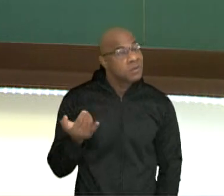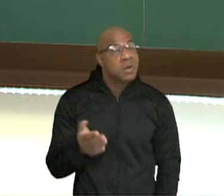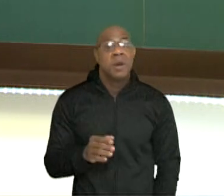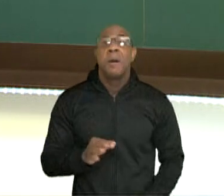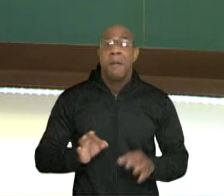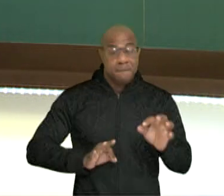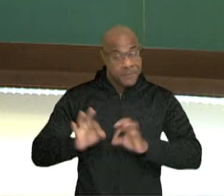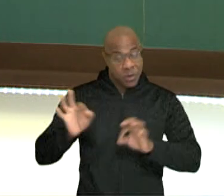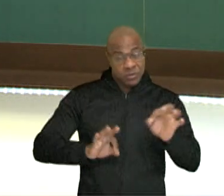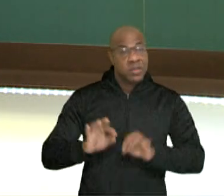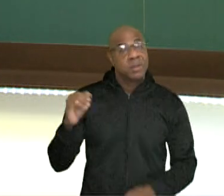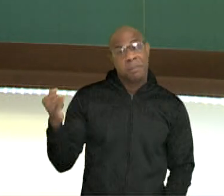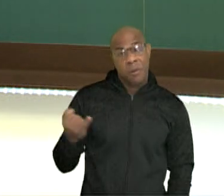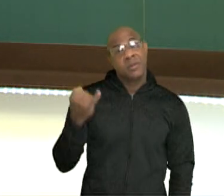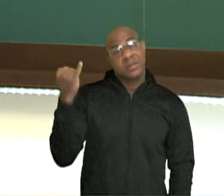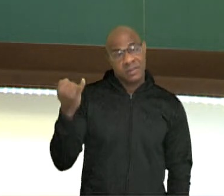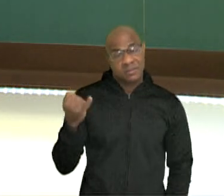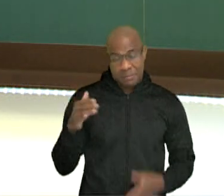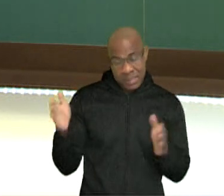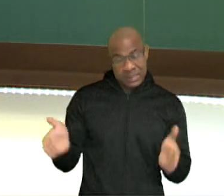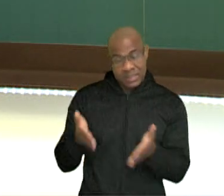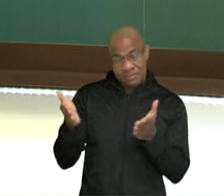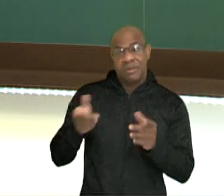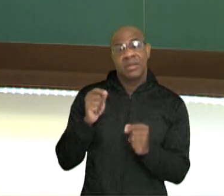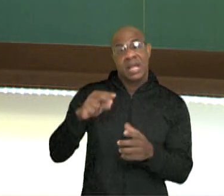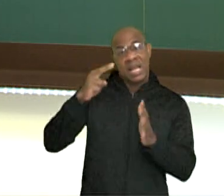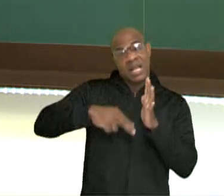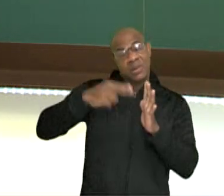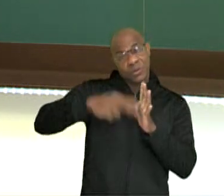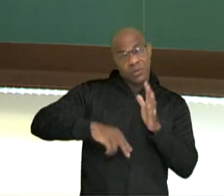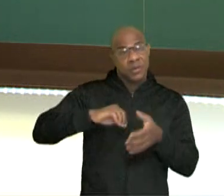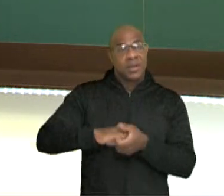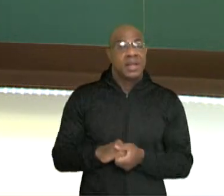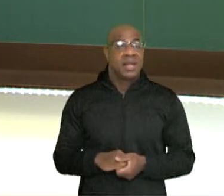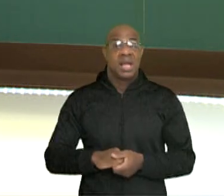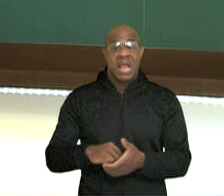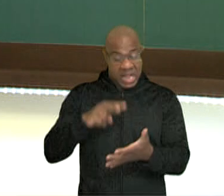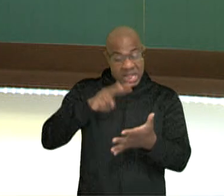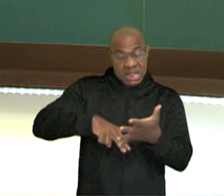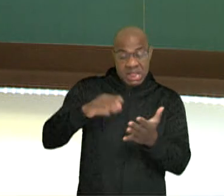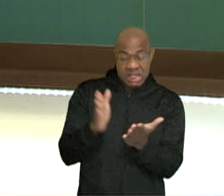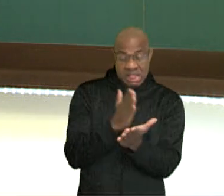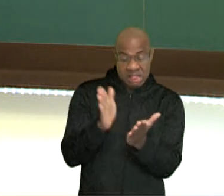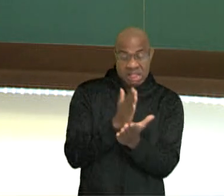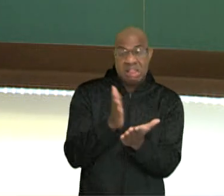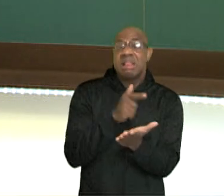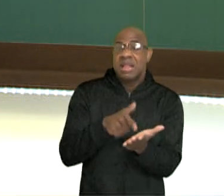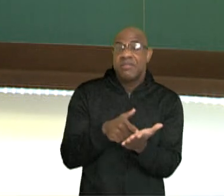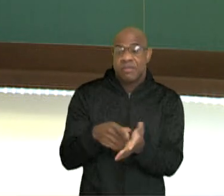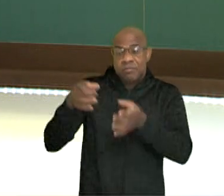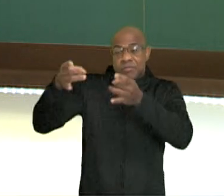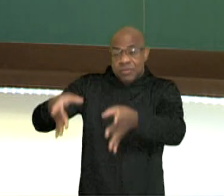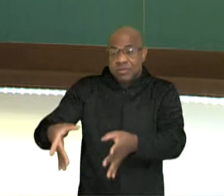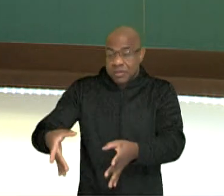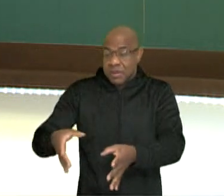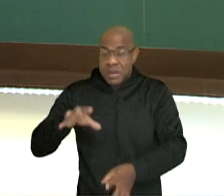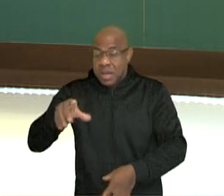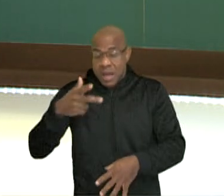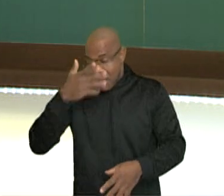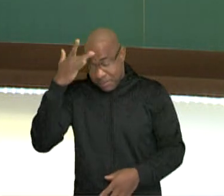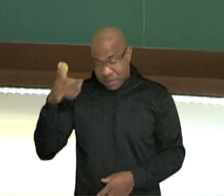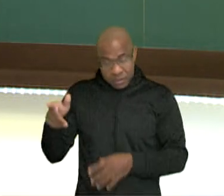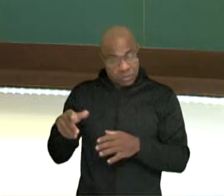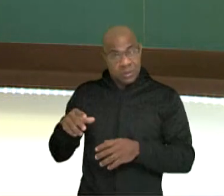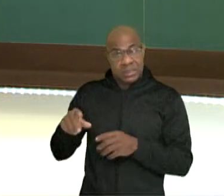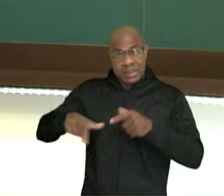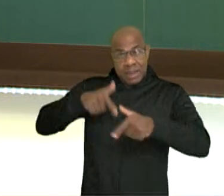incentivo à leitura, né? Livros que às vezes seriam jogados fora, acabaram sendo muito